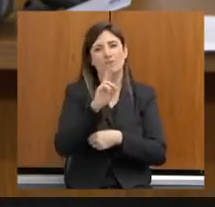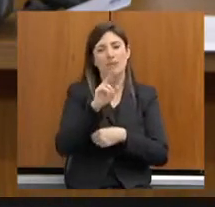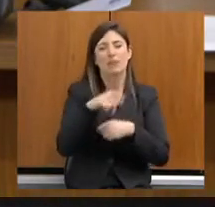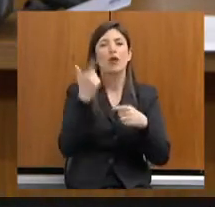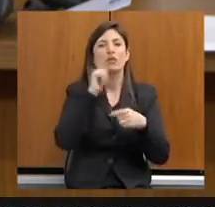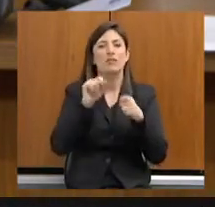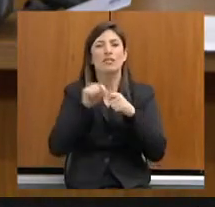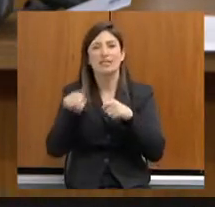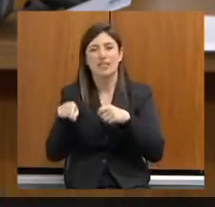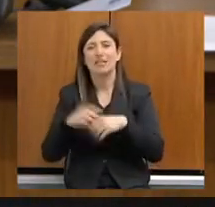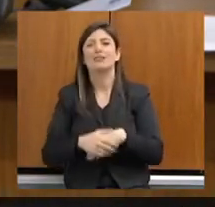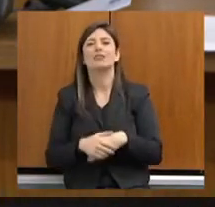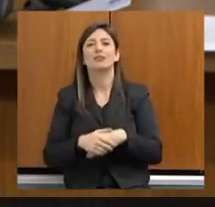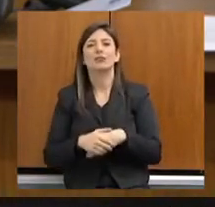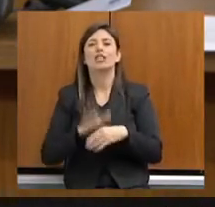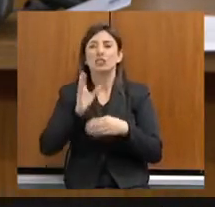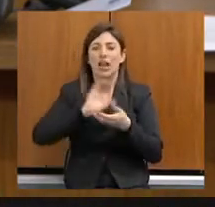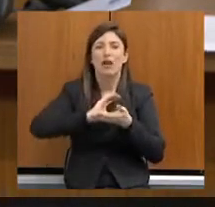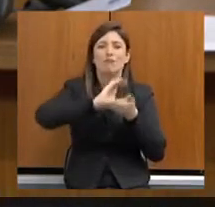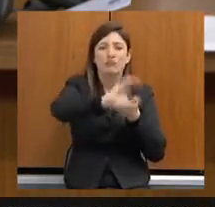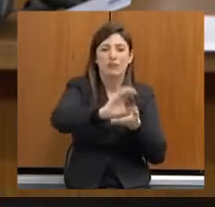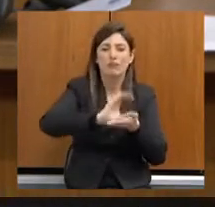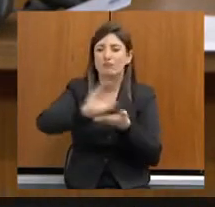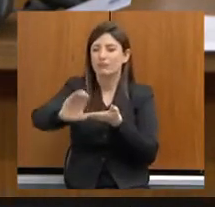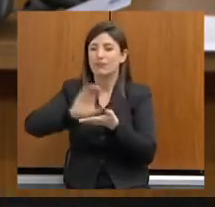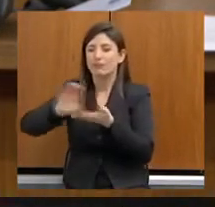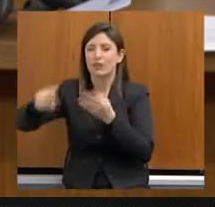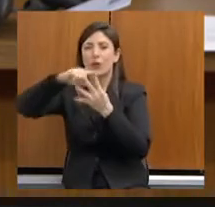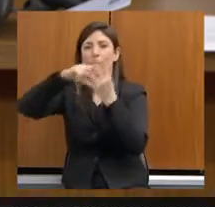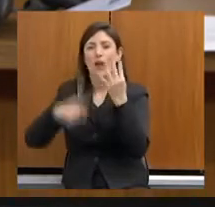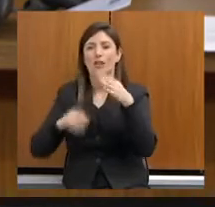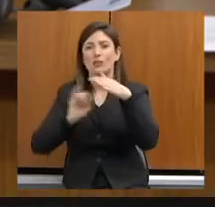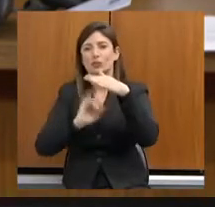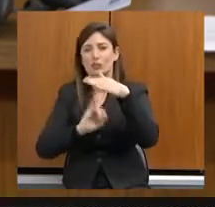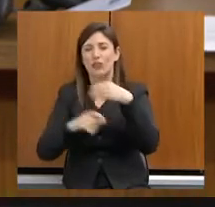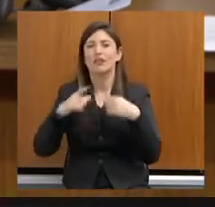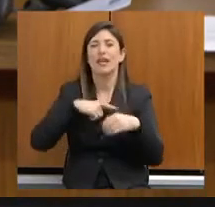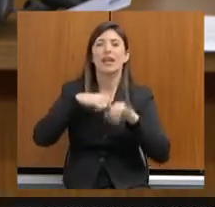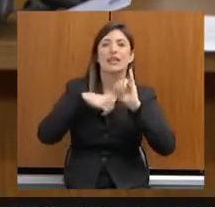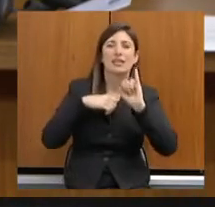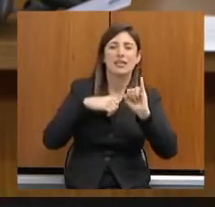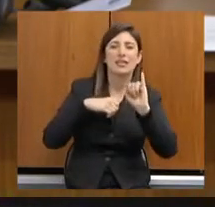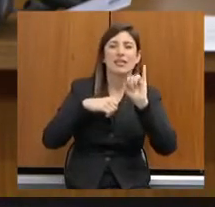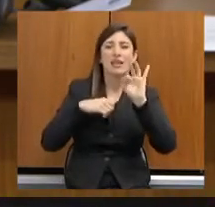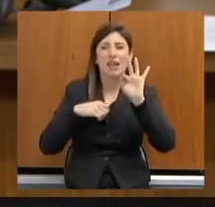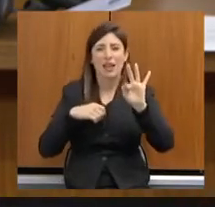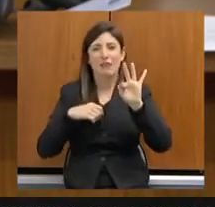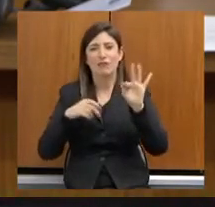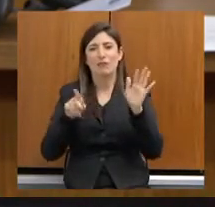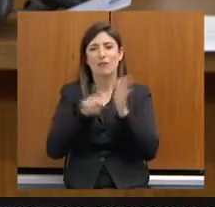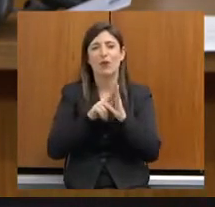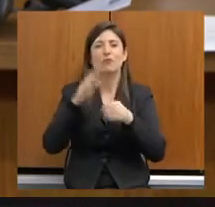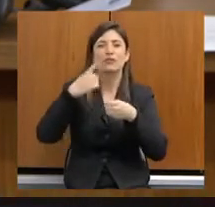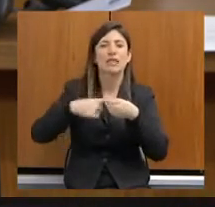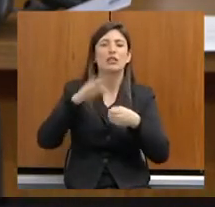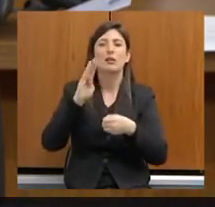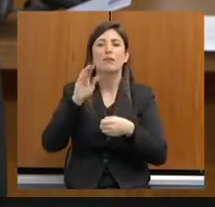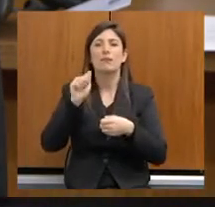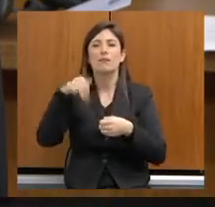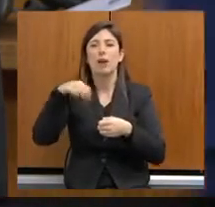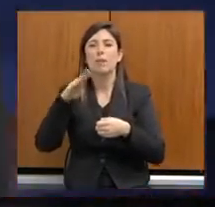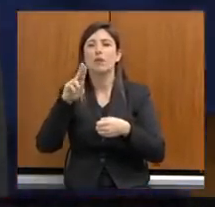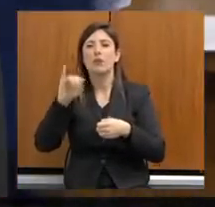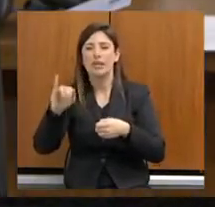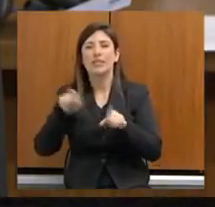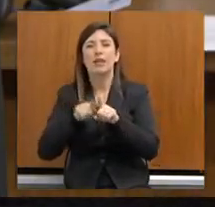reportado em quatro instituições aqui do nosso Estado Instituto Federal de Bambuí na Universidade Federal dos Vales do Jequitinhonha